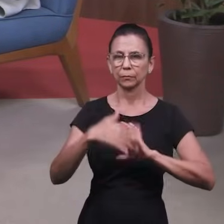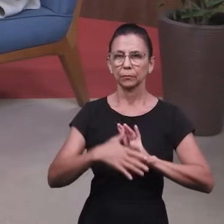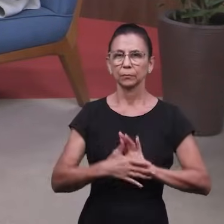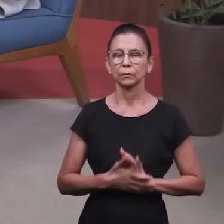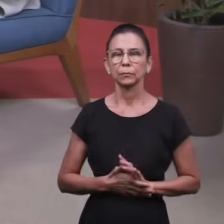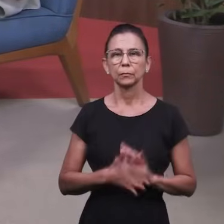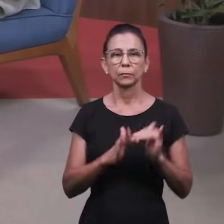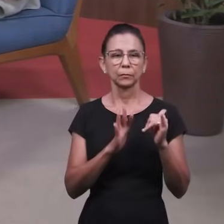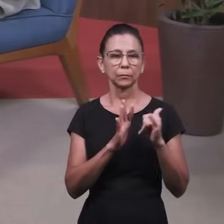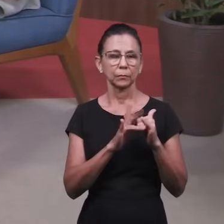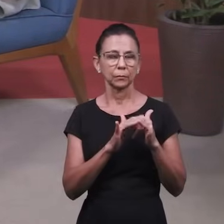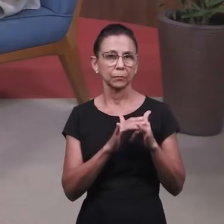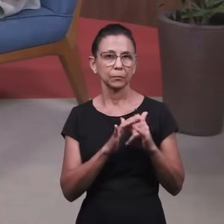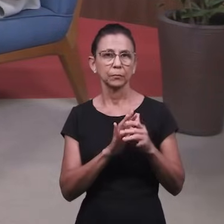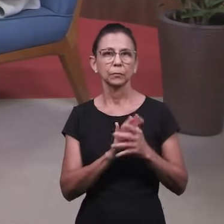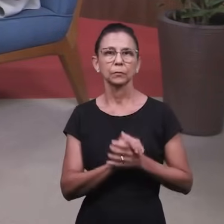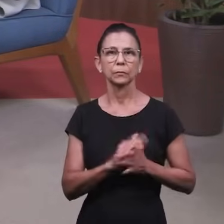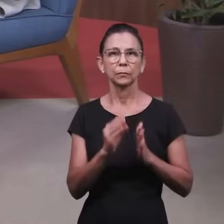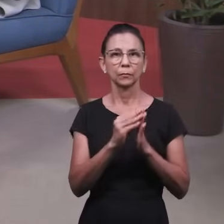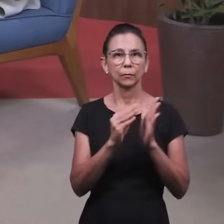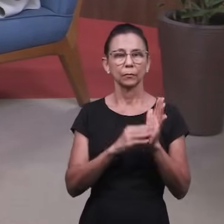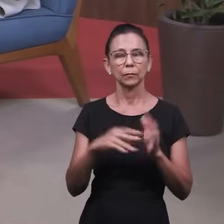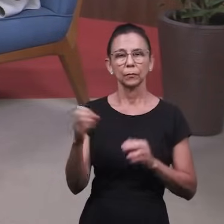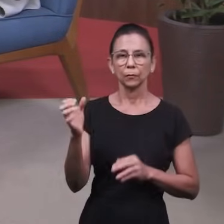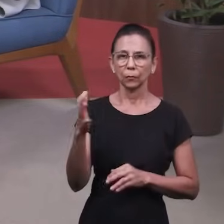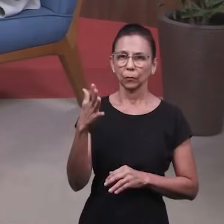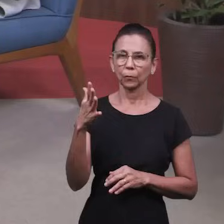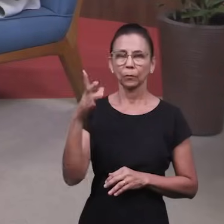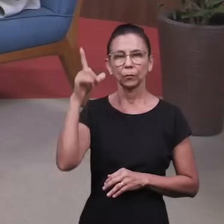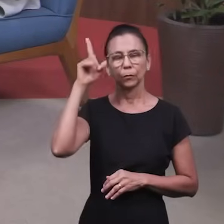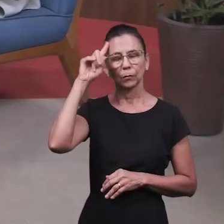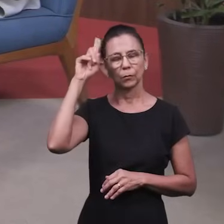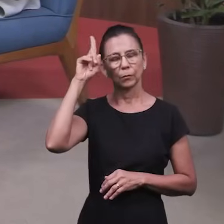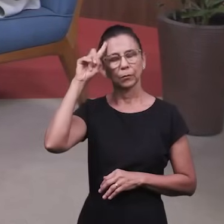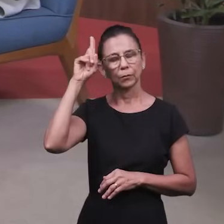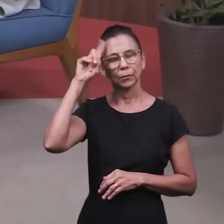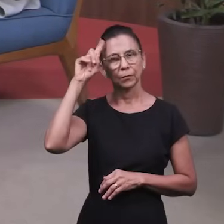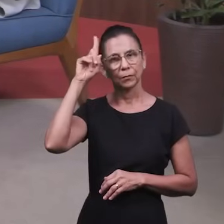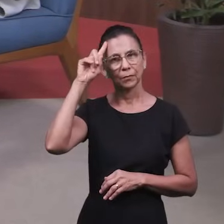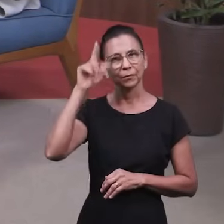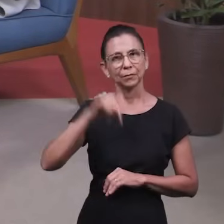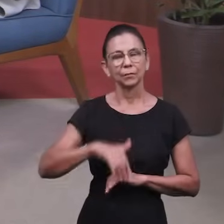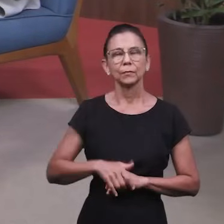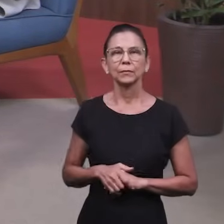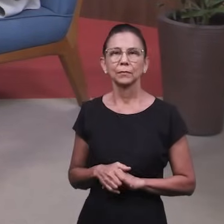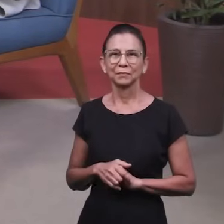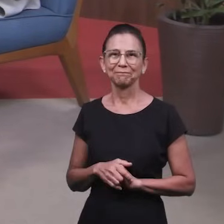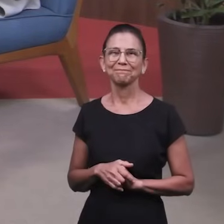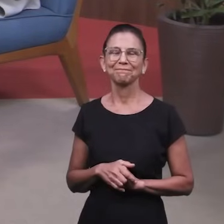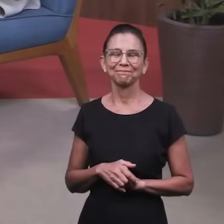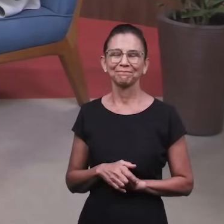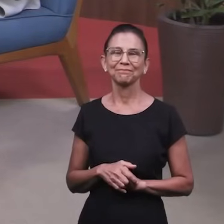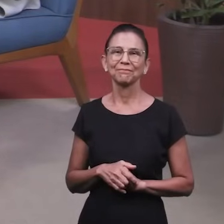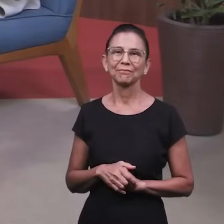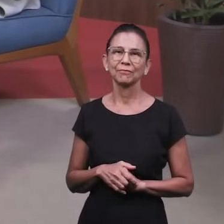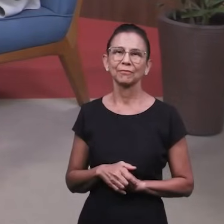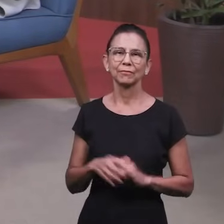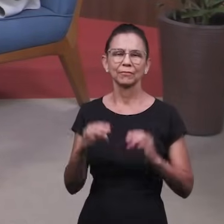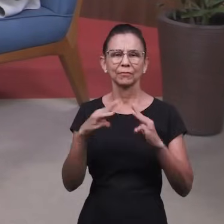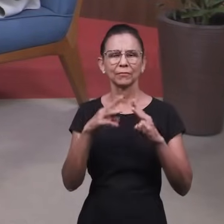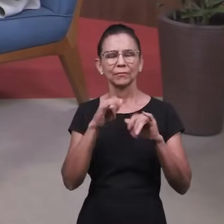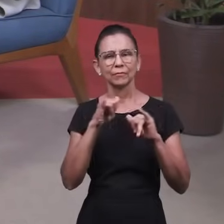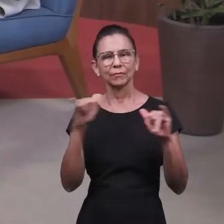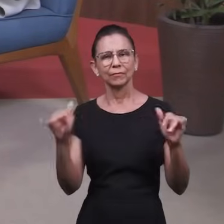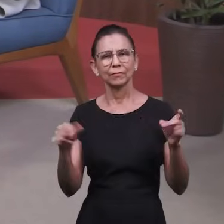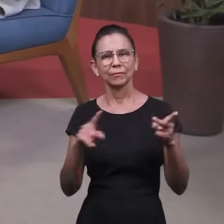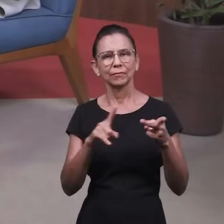TV nós lançamos produtos novos, conteúdos novos, todos os dias, sempre a gente está lançando coisa nova. Temos o Manaim News,